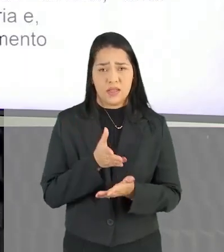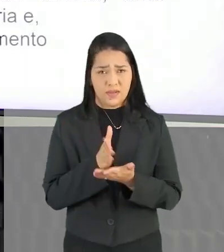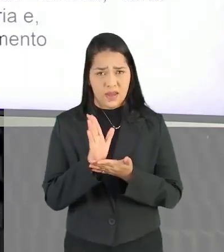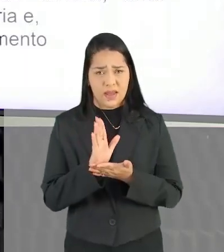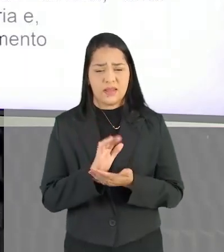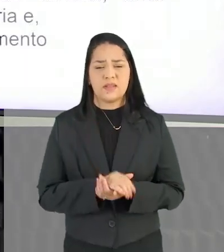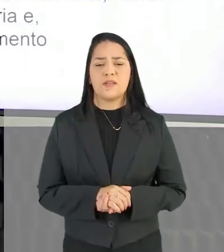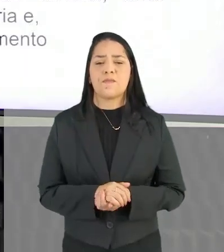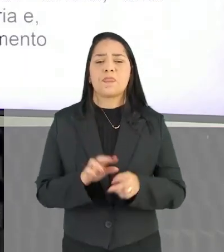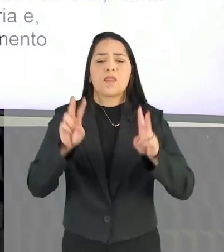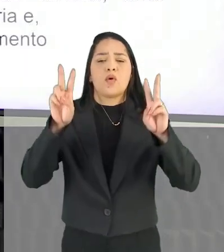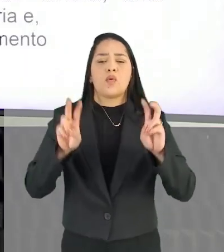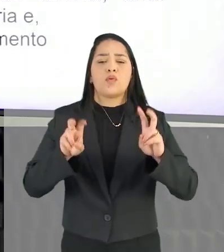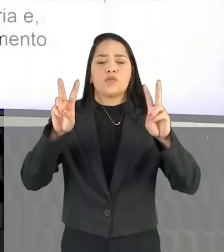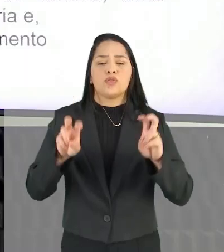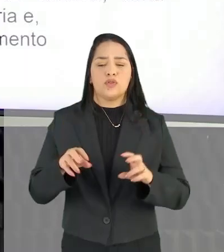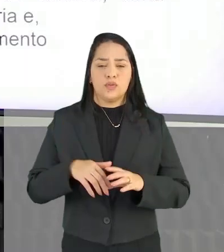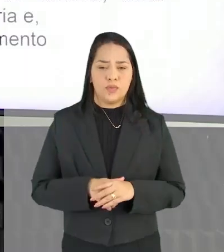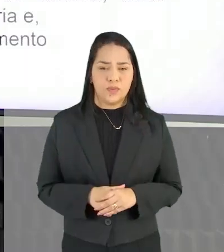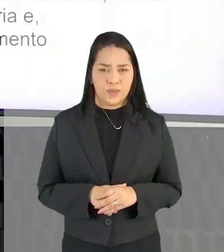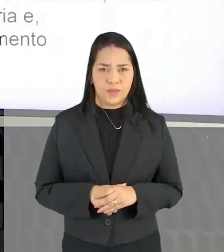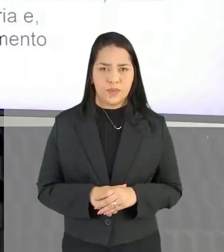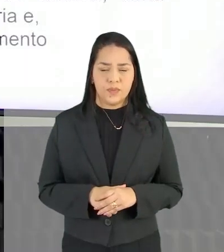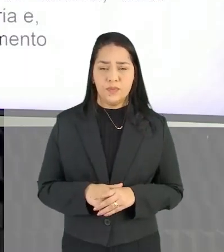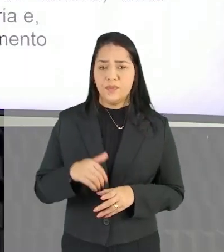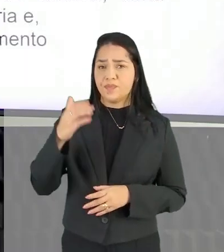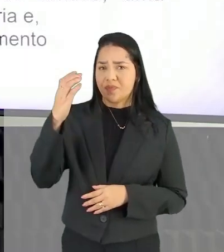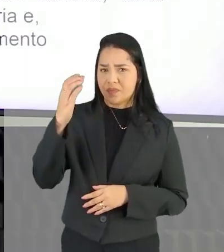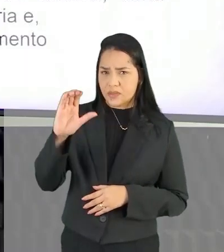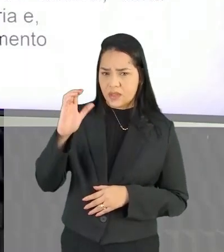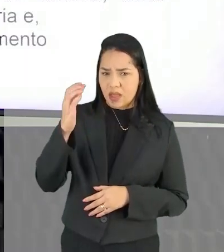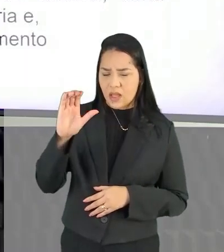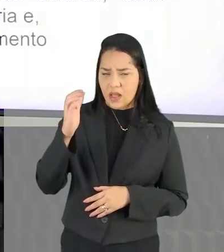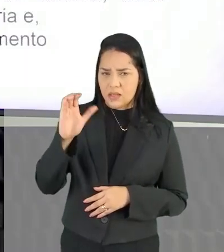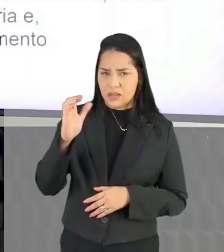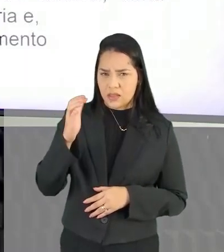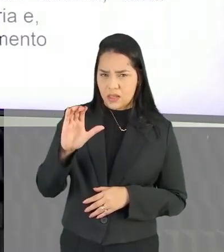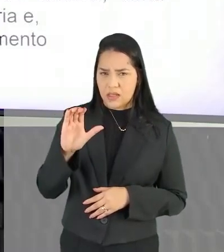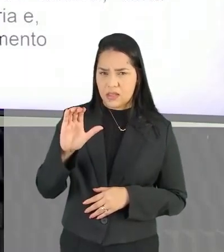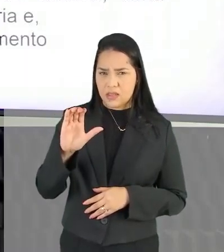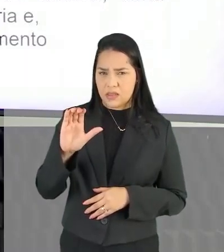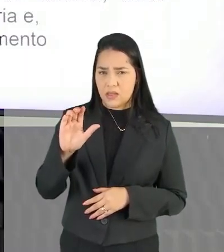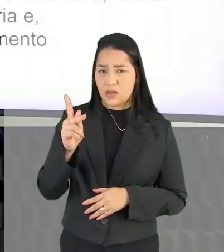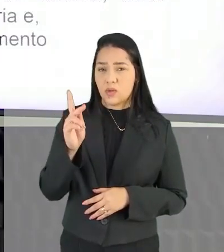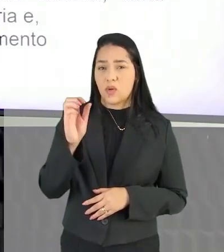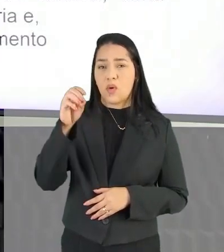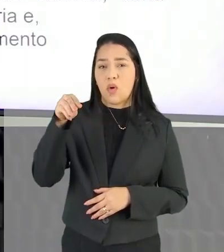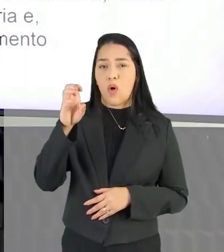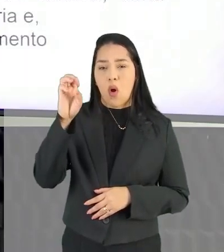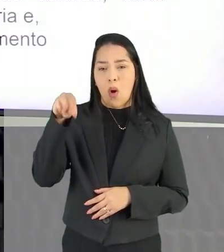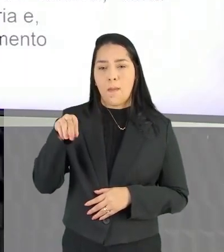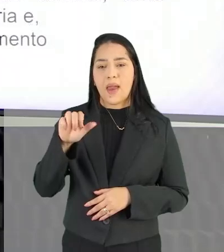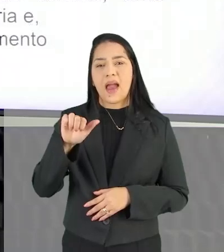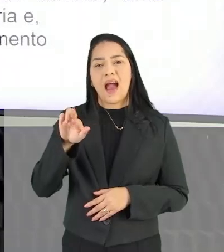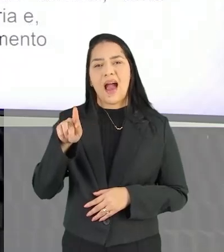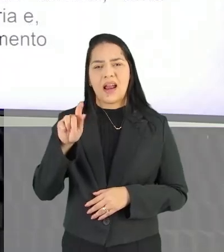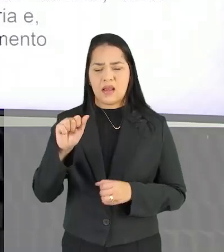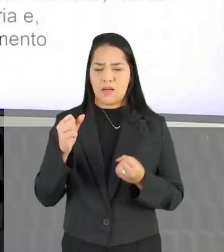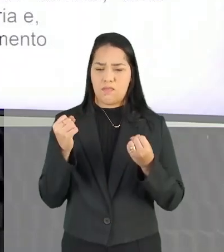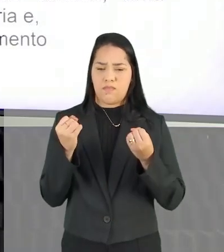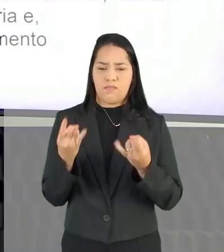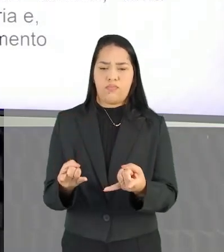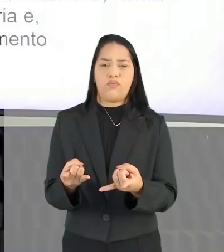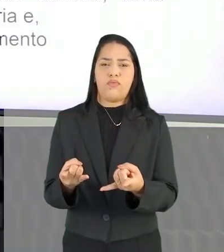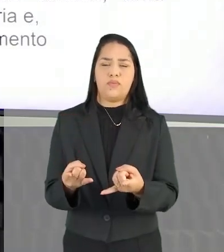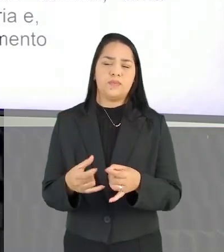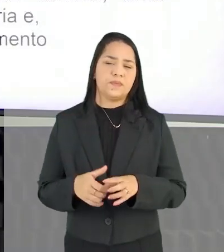viés. Título da questão: A ciência do Homem-Aranha. Muitos dos superpoderes do